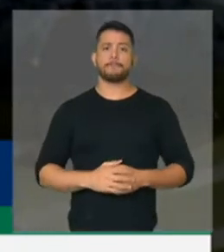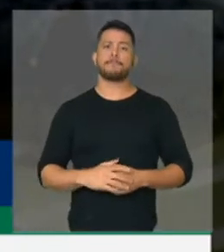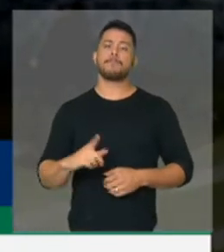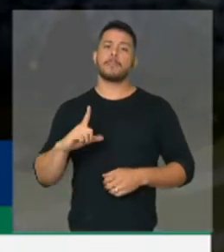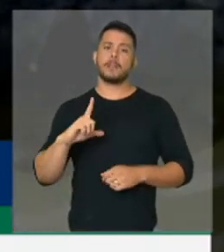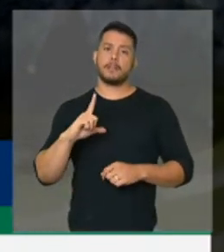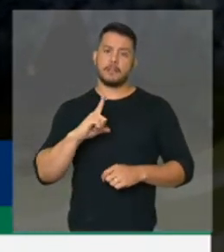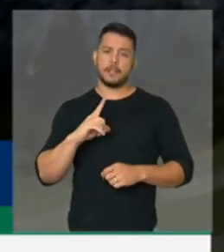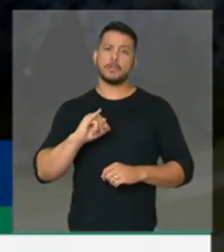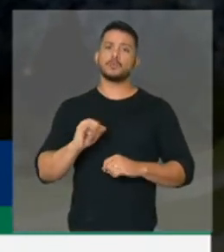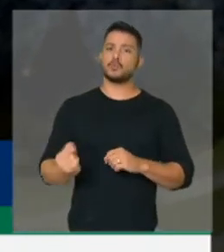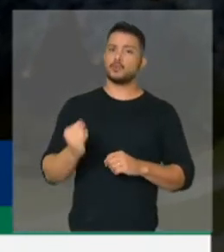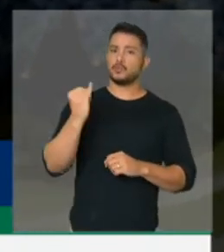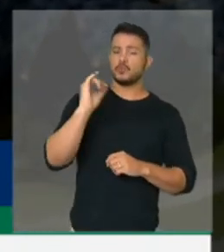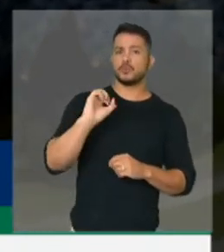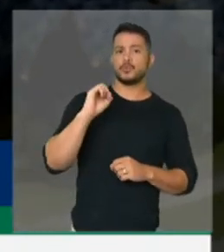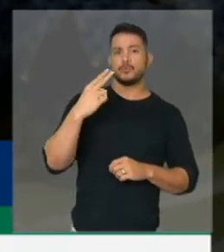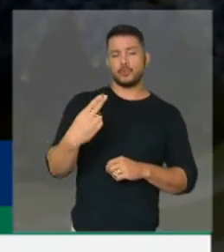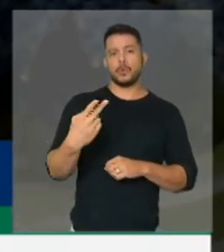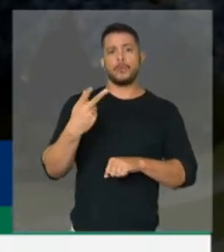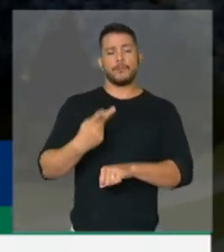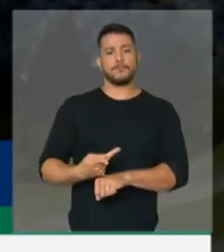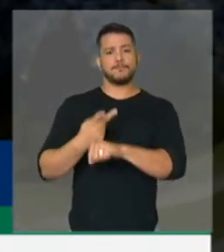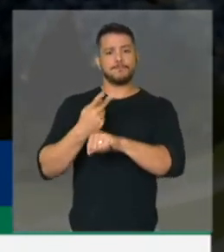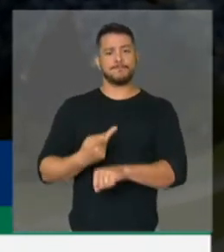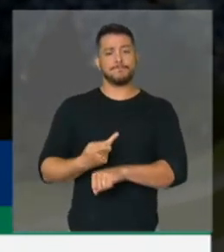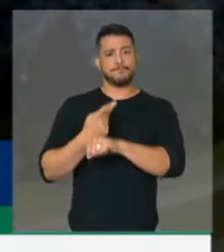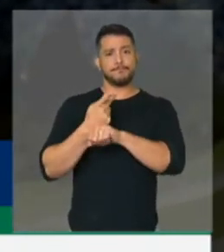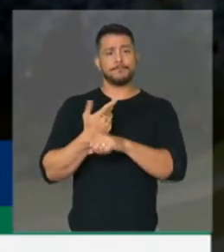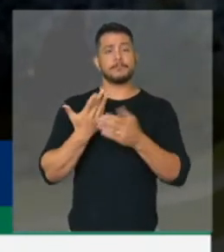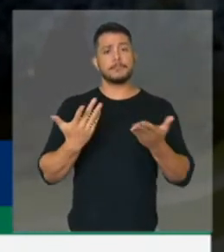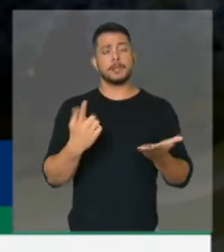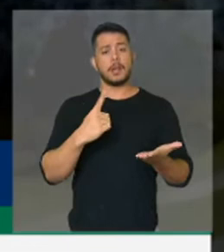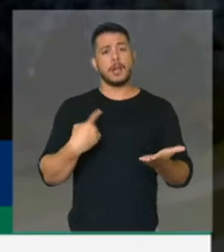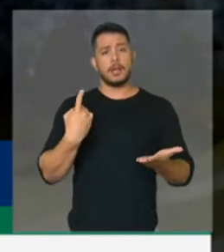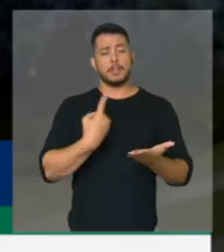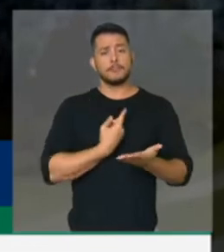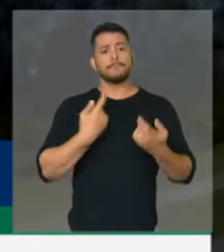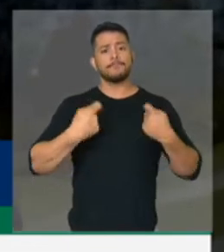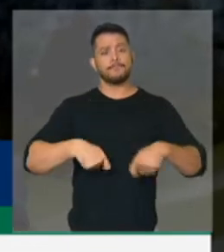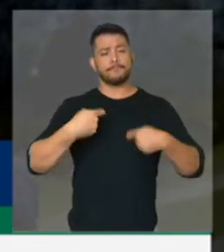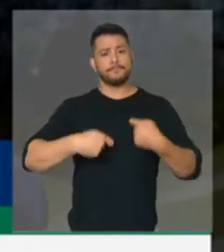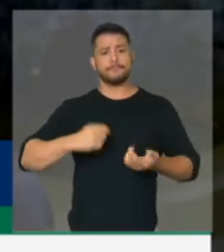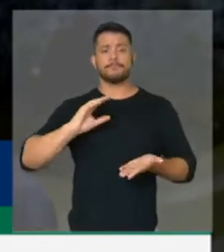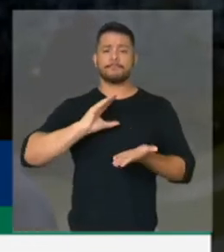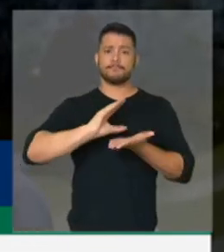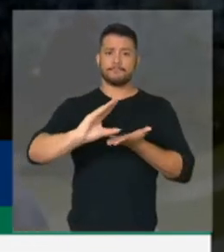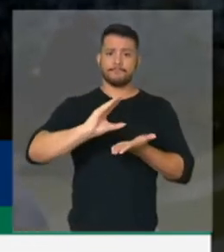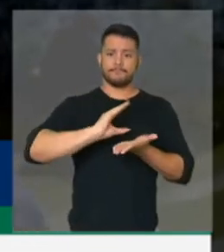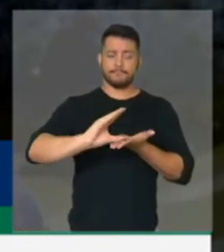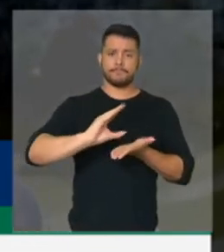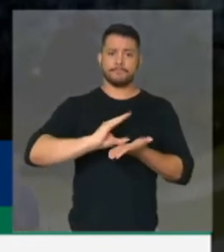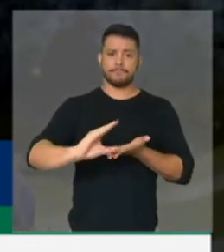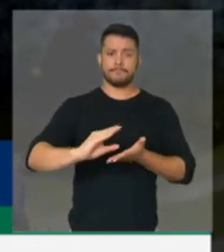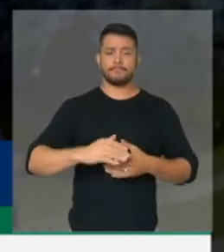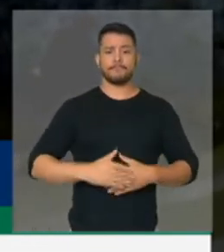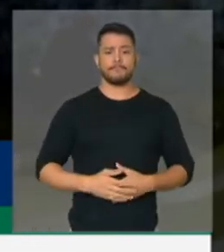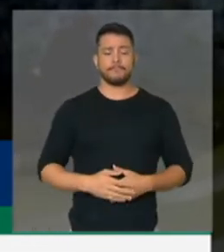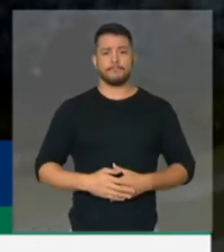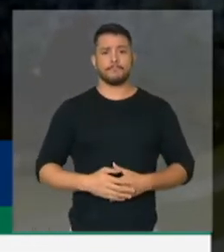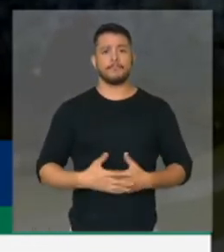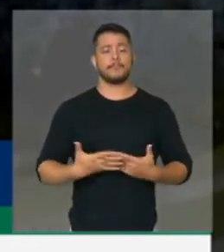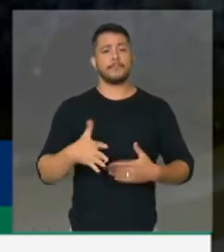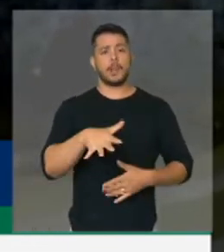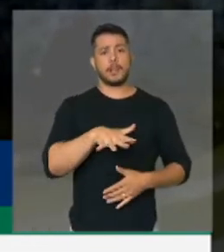pessoas apostaram no investimento. E nós precisamos de investimento. Precisamos de investimento aonde? Em infraestrutura.